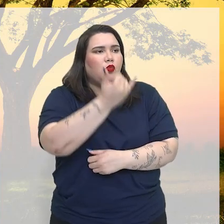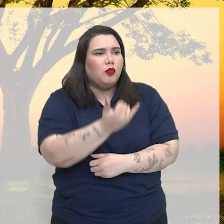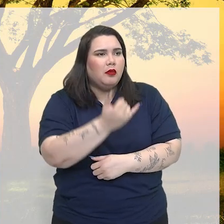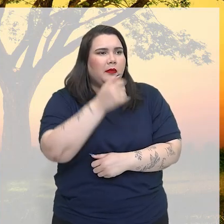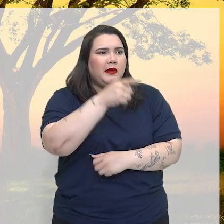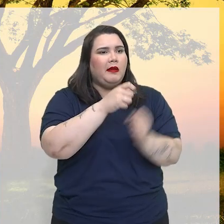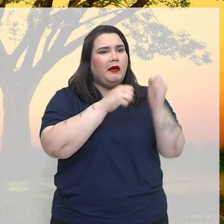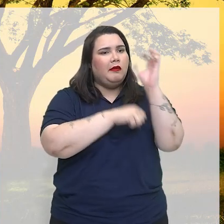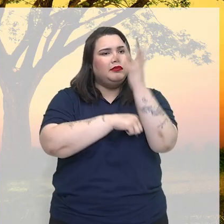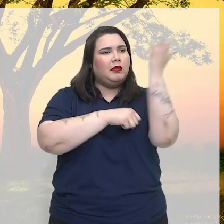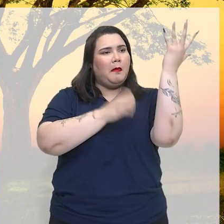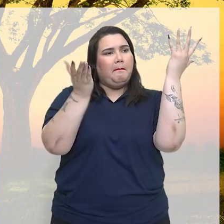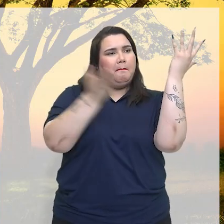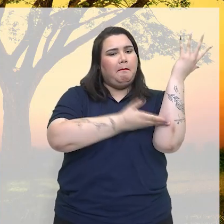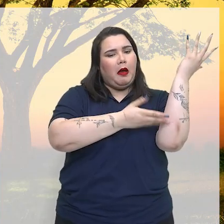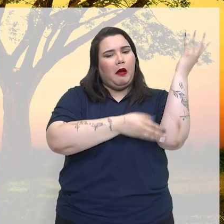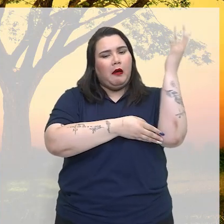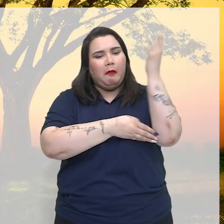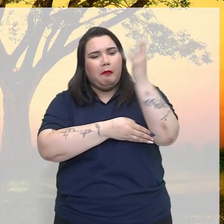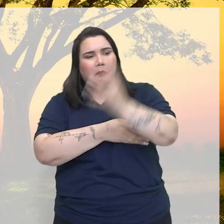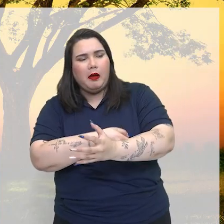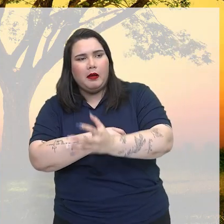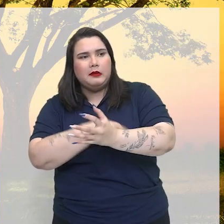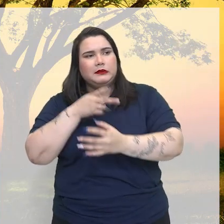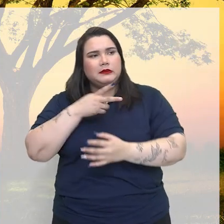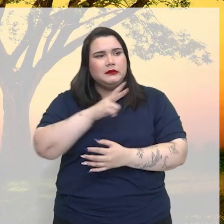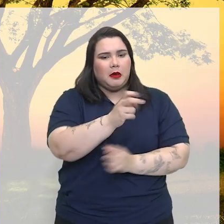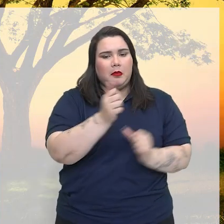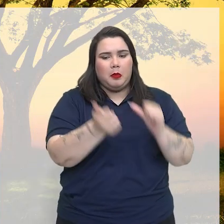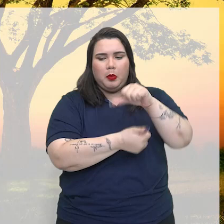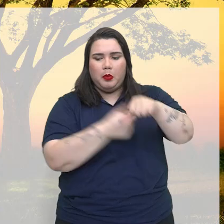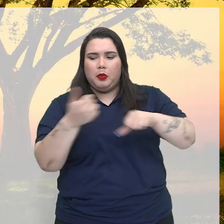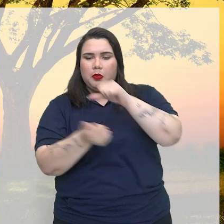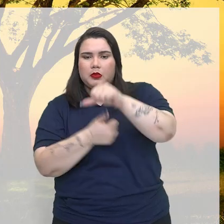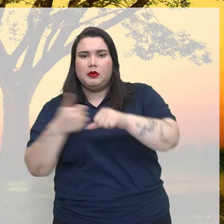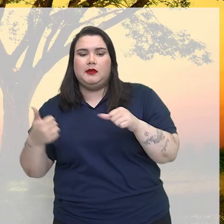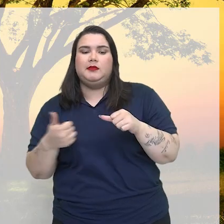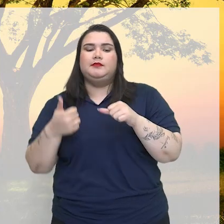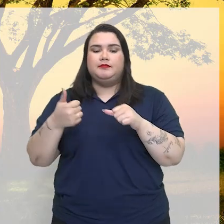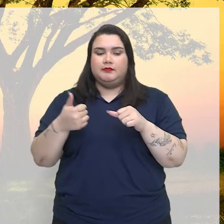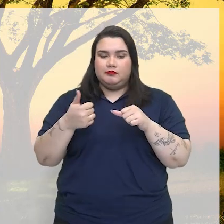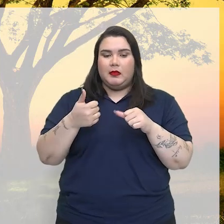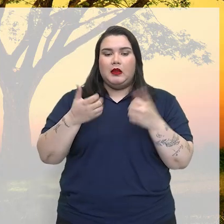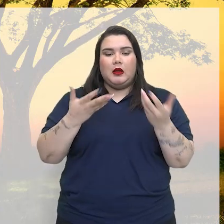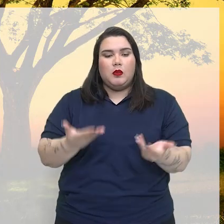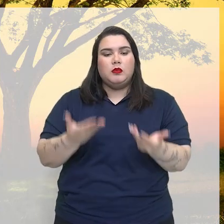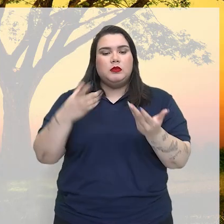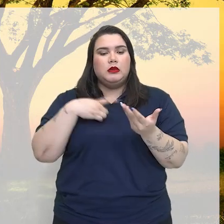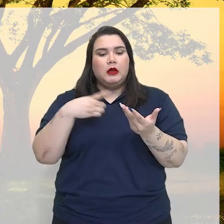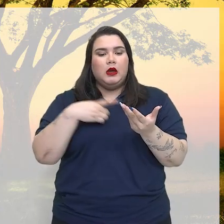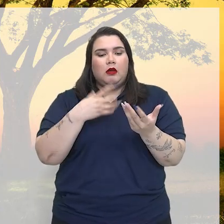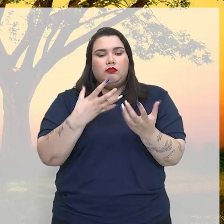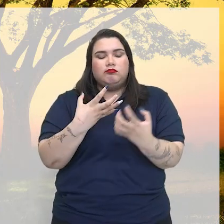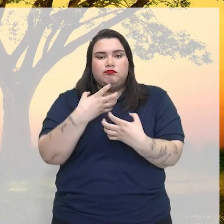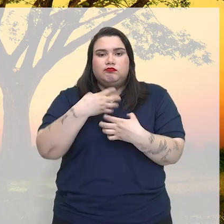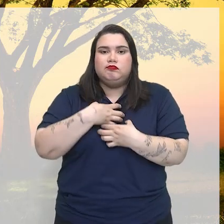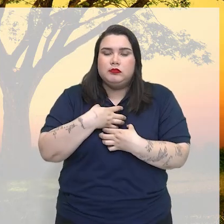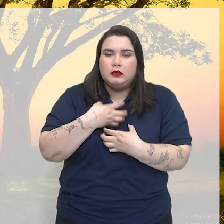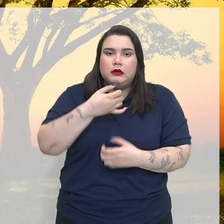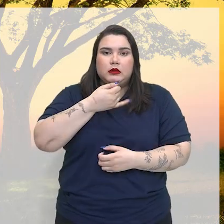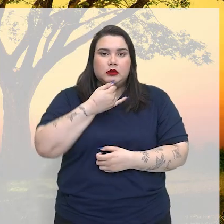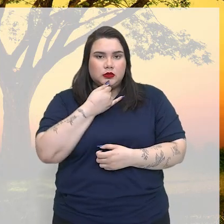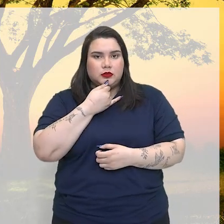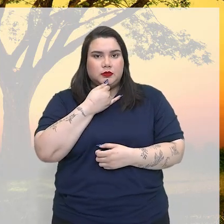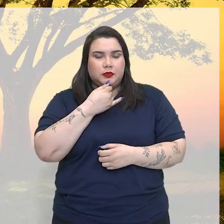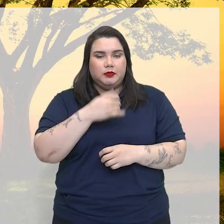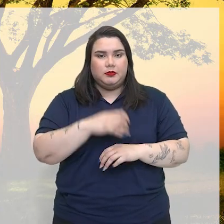planto palavras de pedra regadas de pranto. Quanta coisa ela quis dizer aí, não é? Então, é